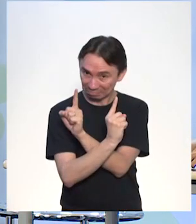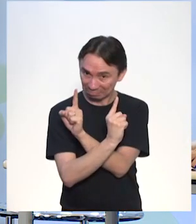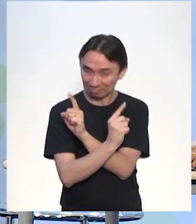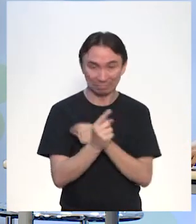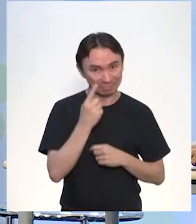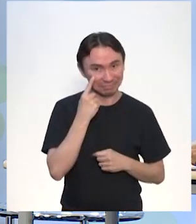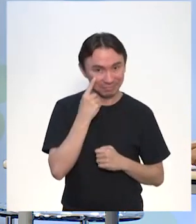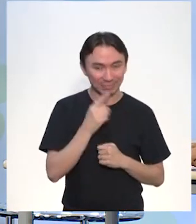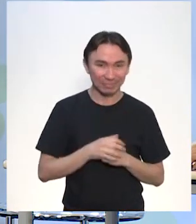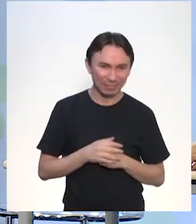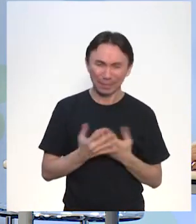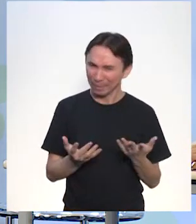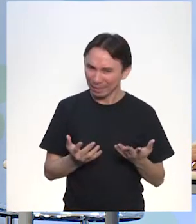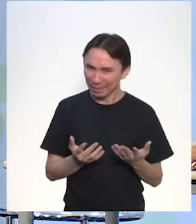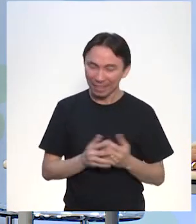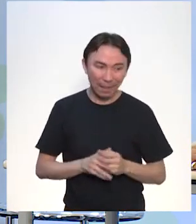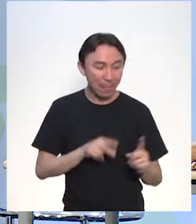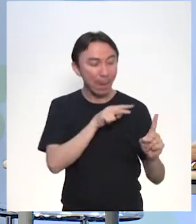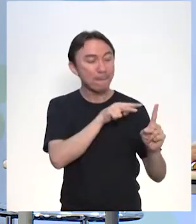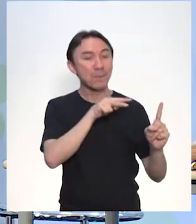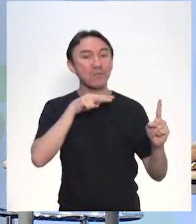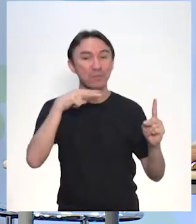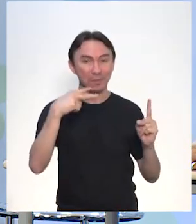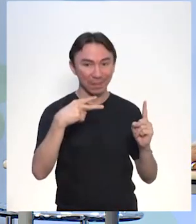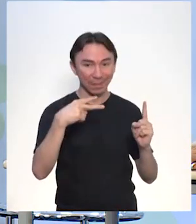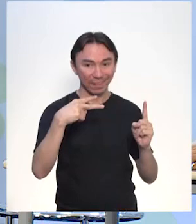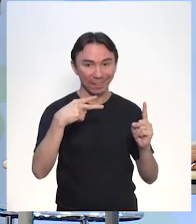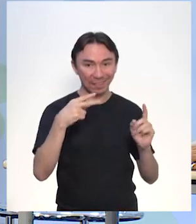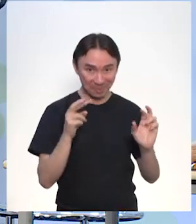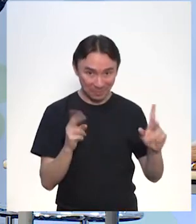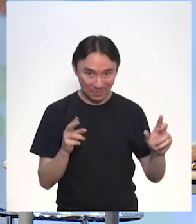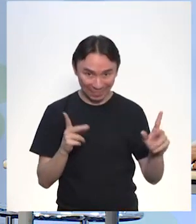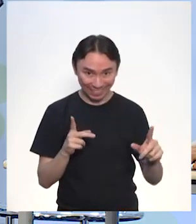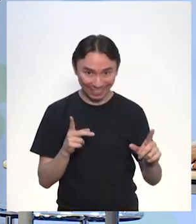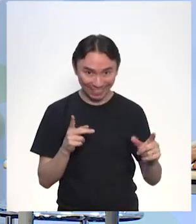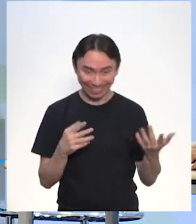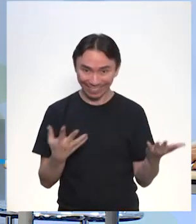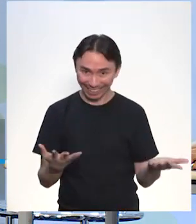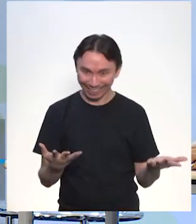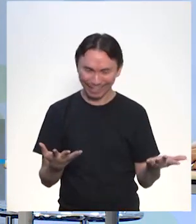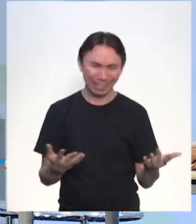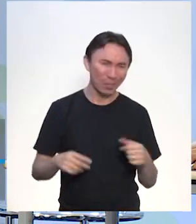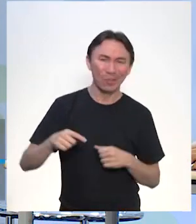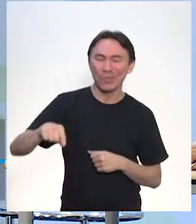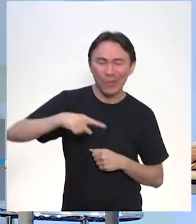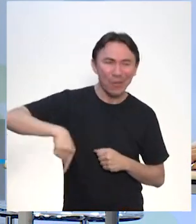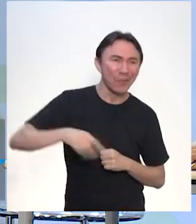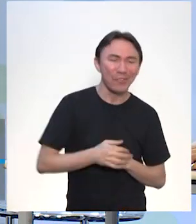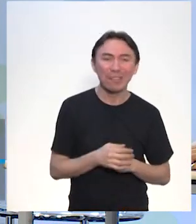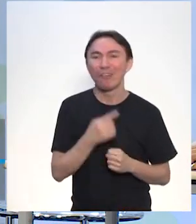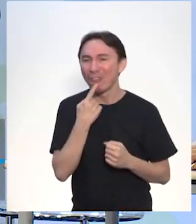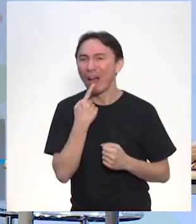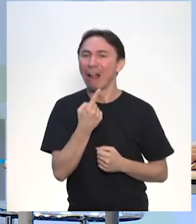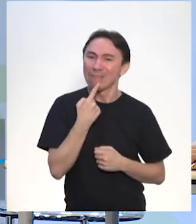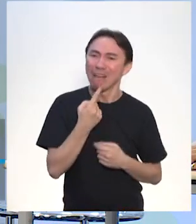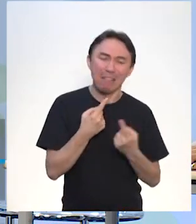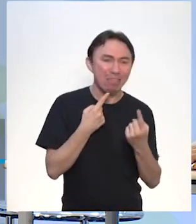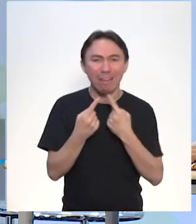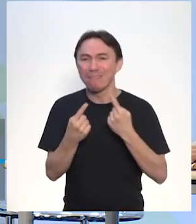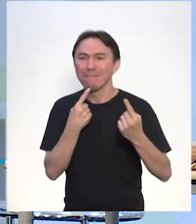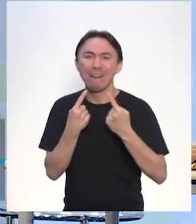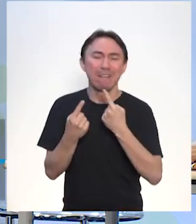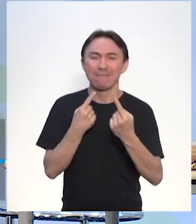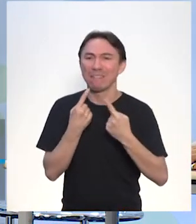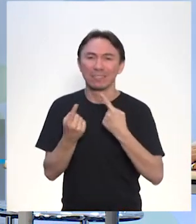lugar. Não mudaria o ponto de vista? Né? Na verdade, a gente fica discutindo a respeito de uma